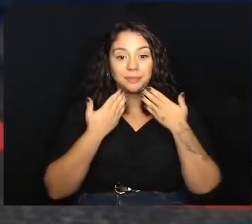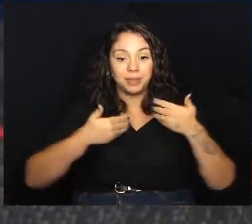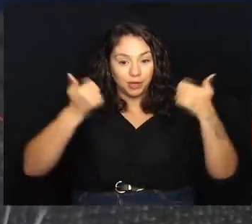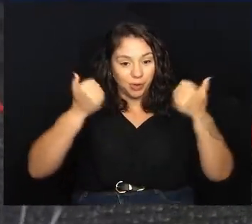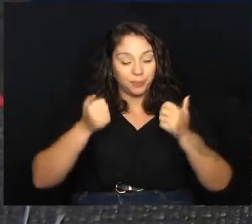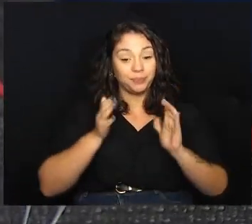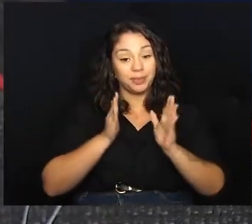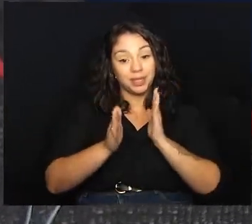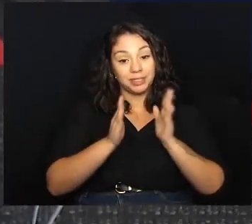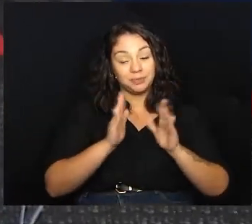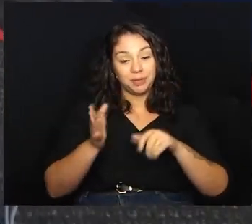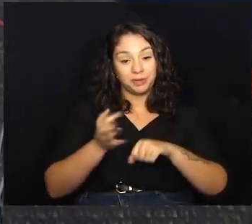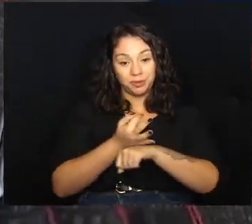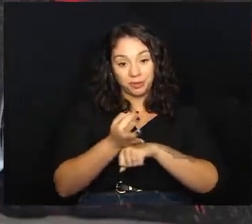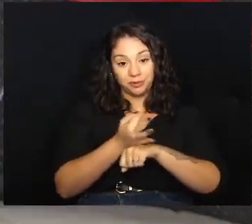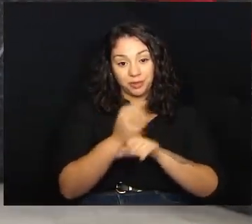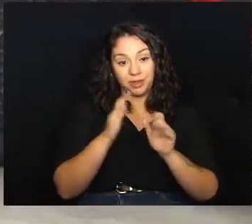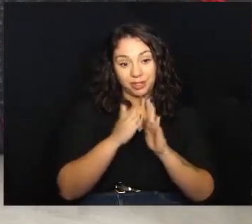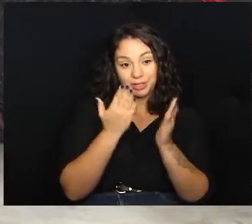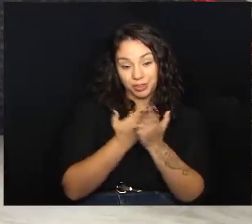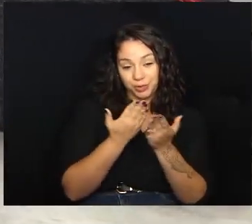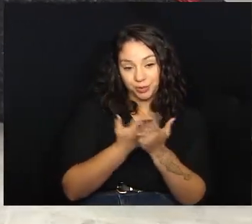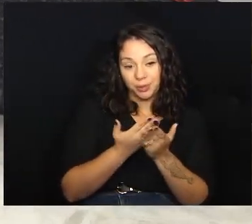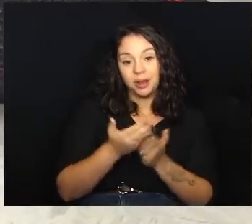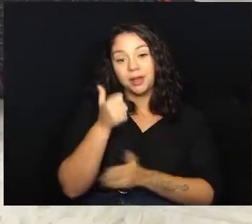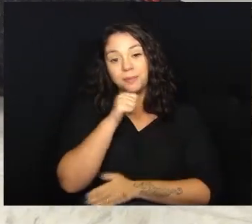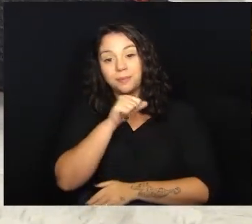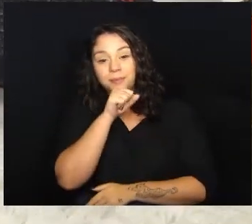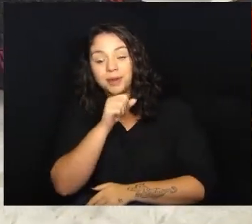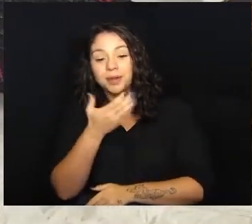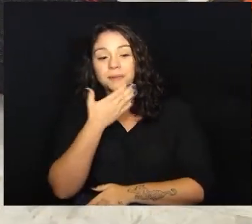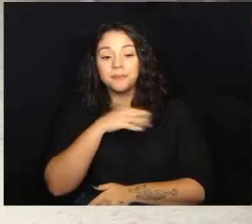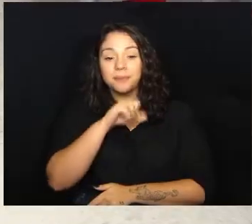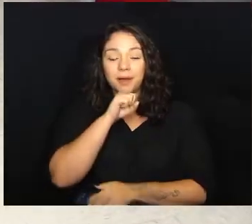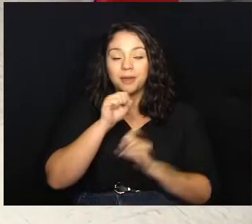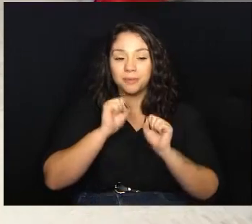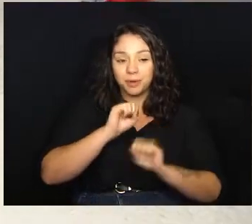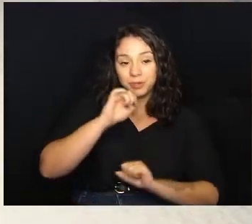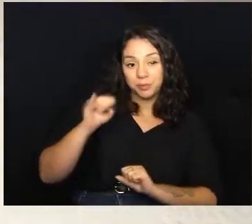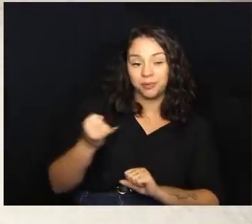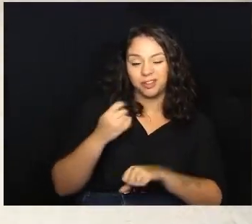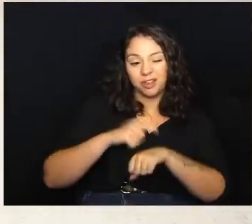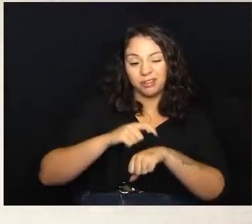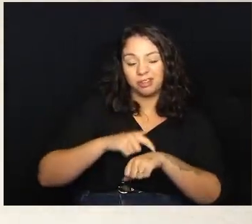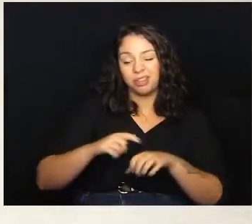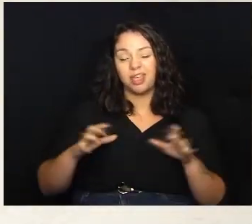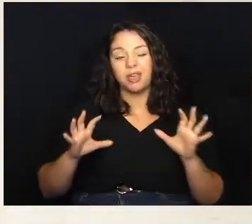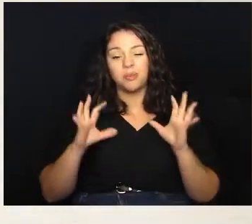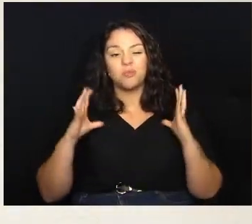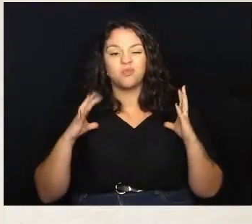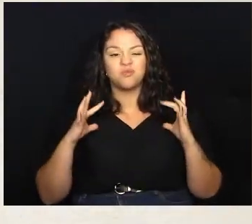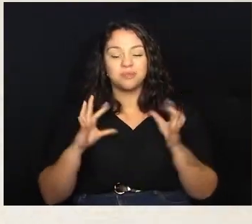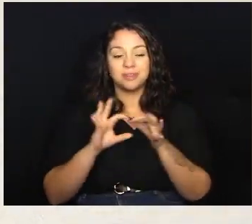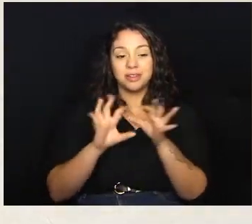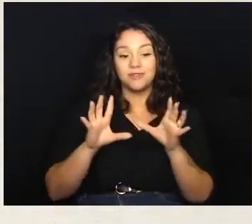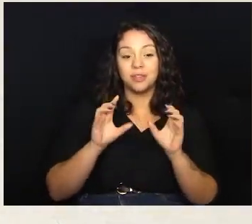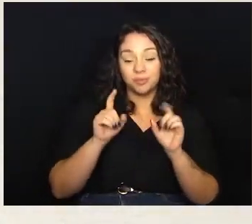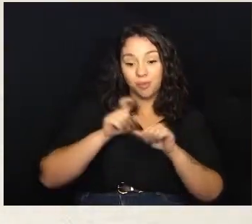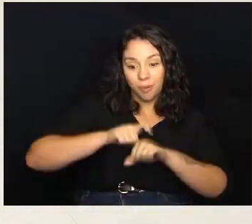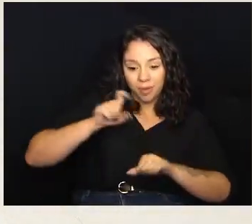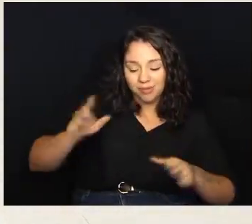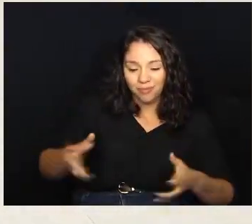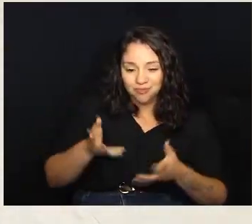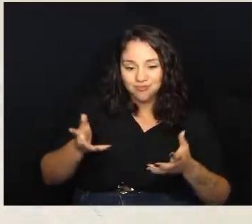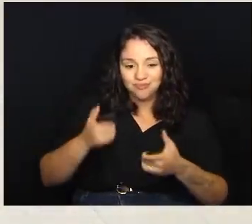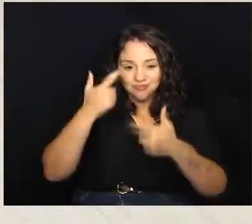mais divertida. Nesse período de férias escolares, os pais podem aproveitar o tempo ocioso para promover